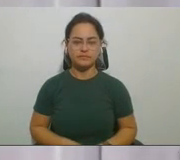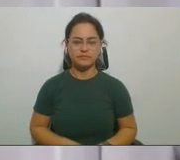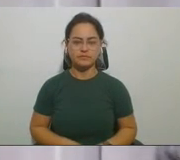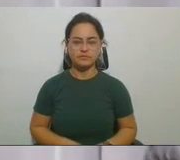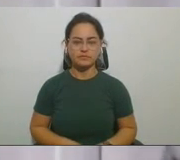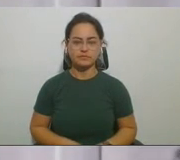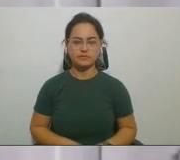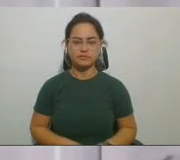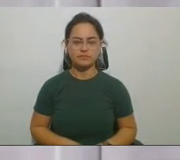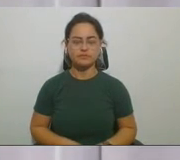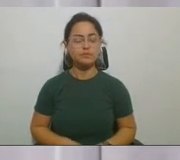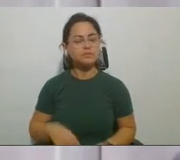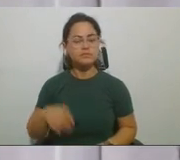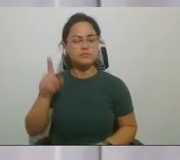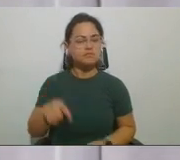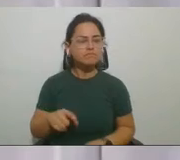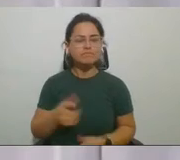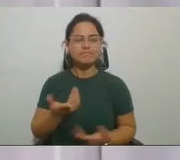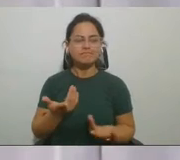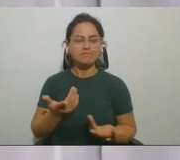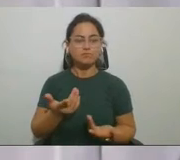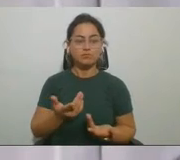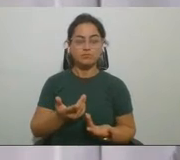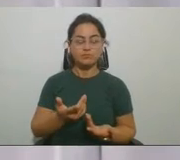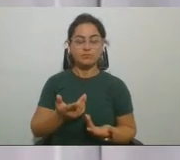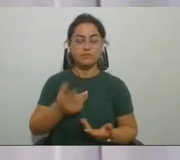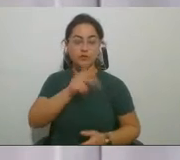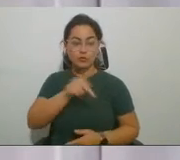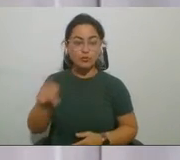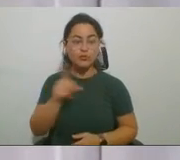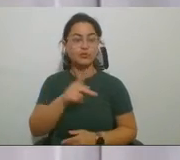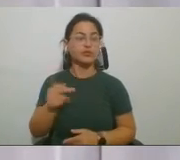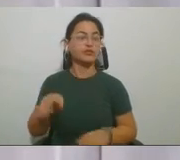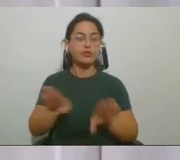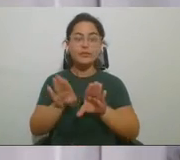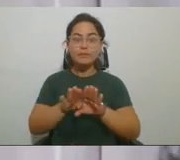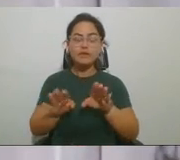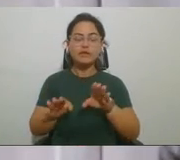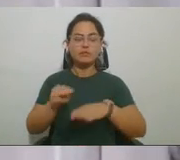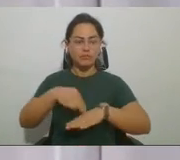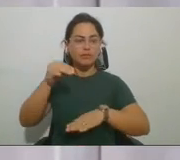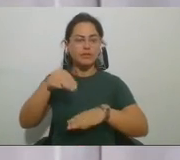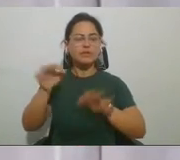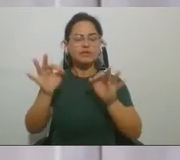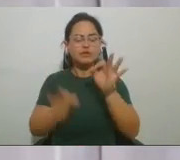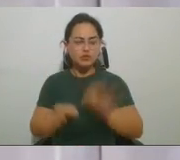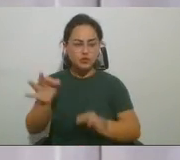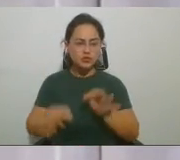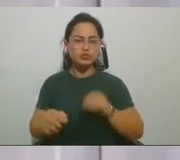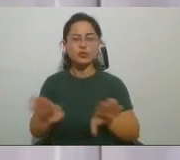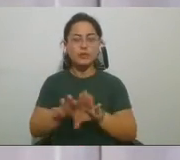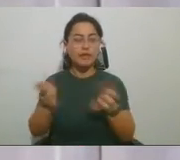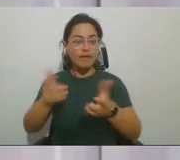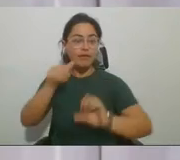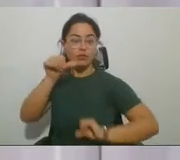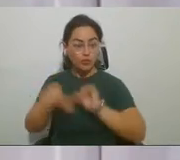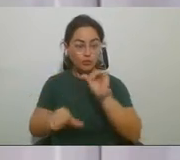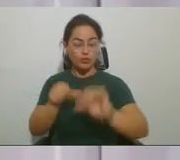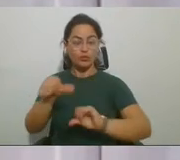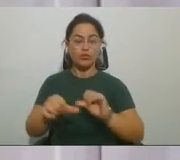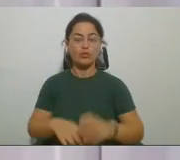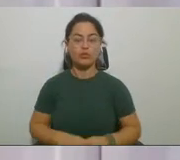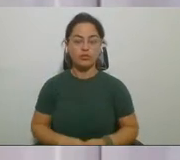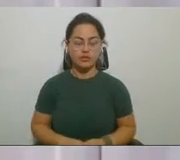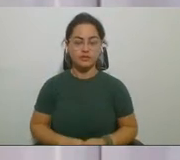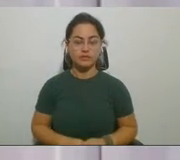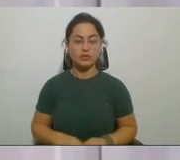empenhos que muitos magistrados e muitos juízes no nosso país estão querendo mudar, sobretudo porque a lei